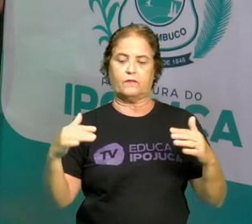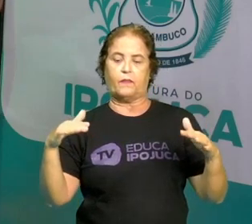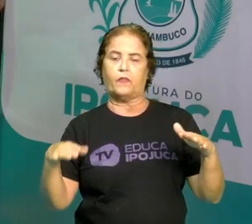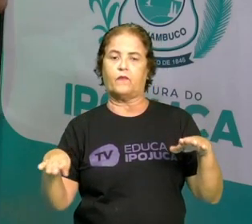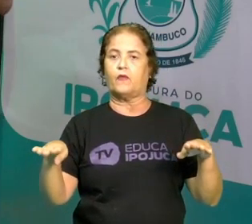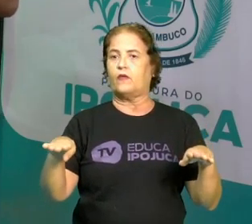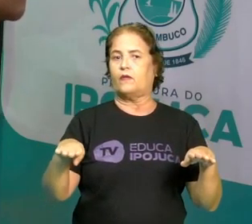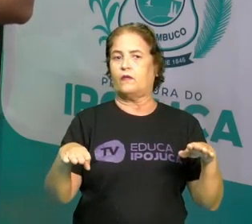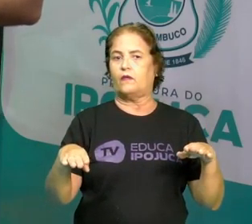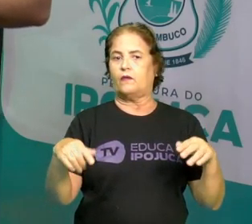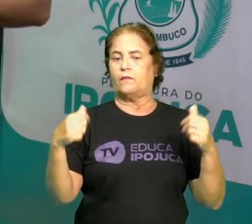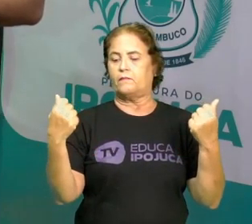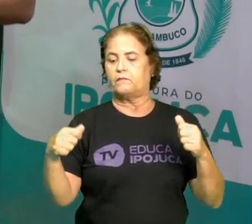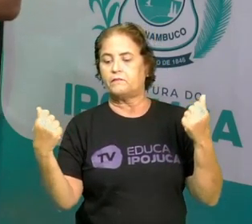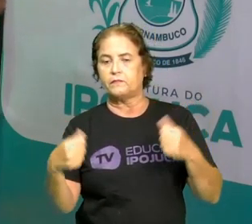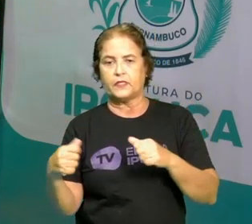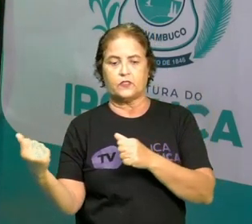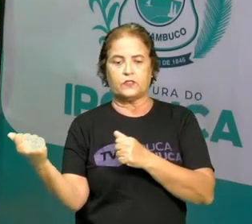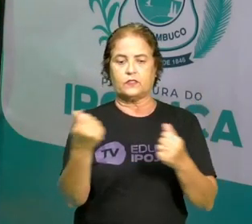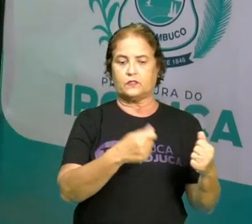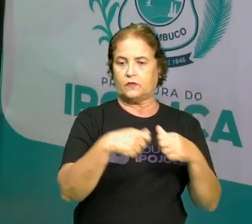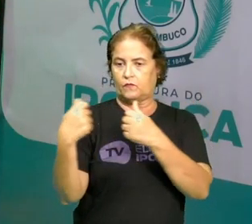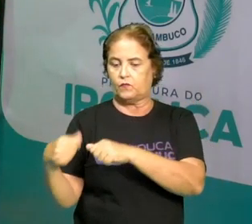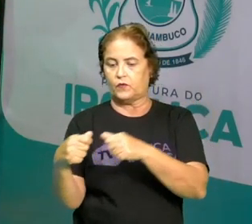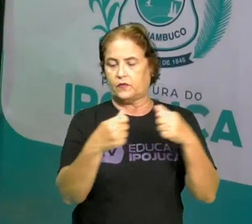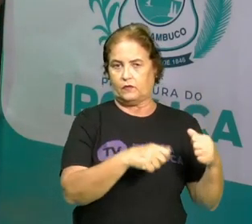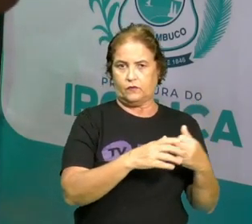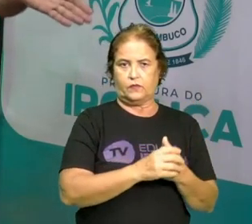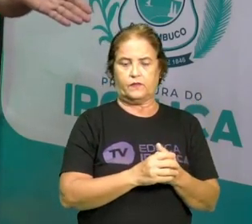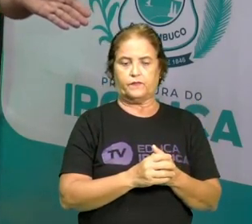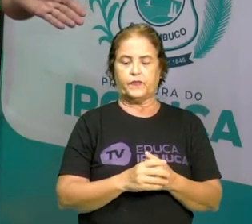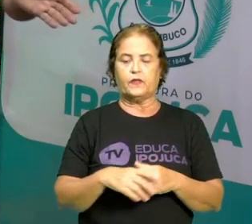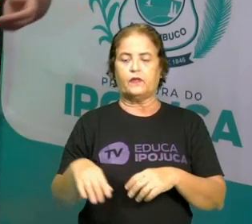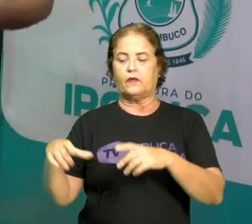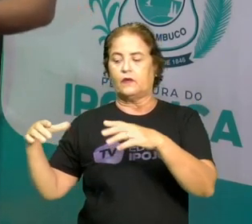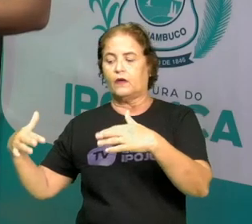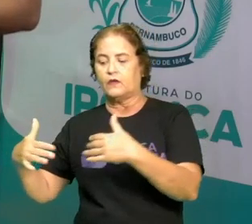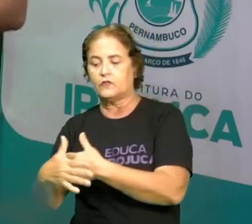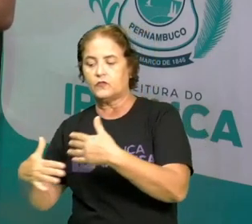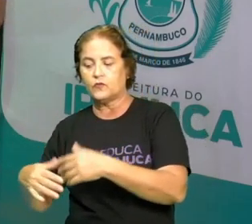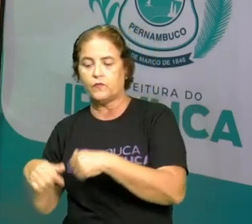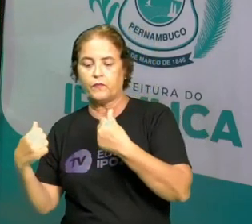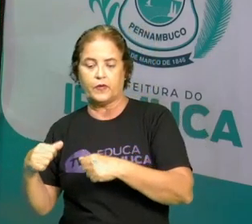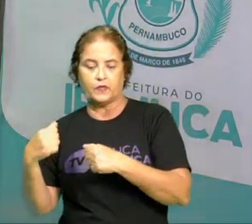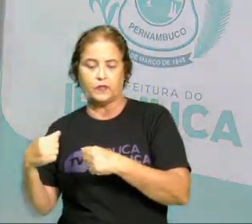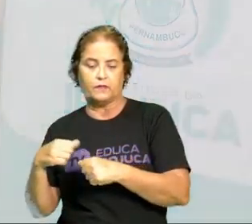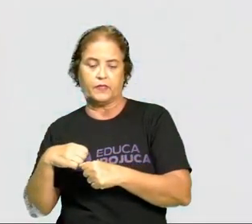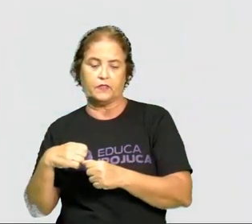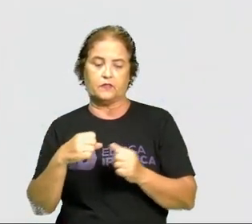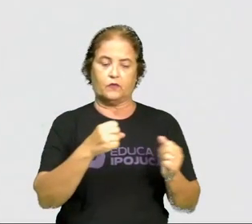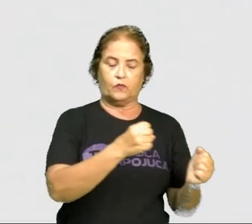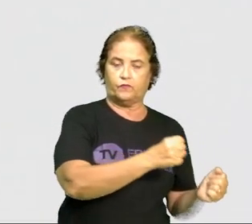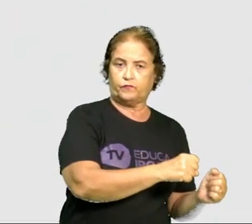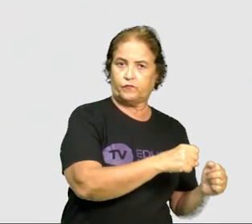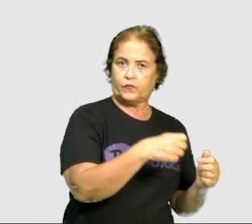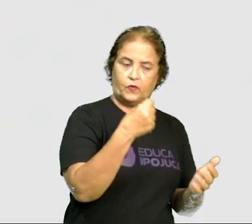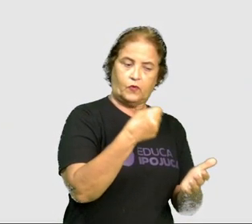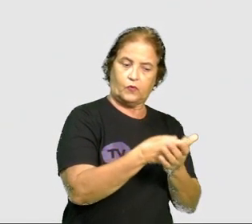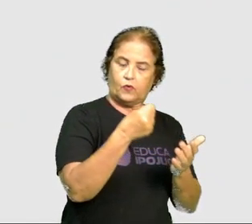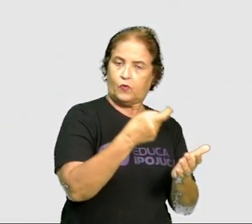Ou seja, as zonas urbanas adquirem produtos da zona rural, Por sua vez, a zona rural